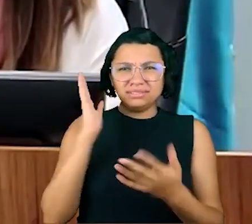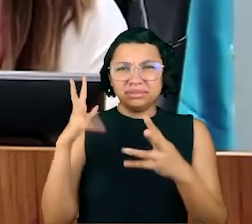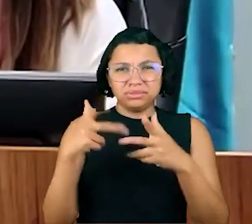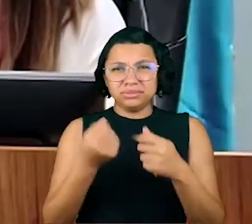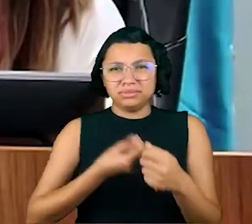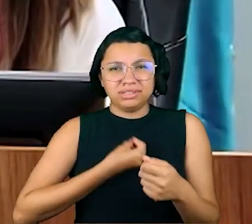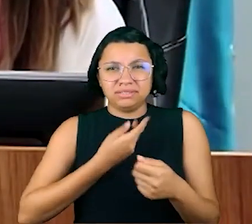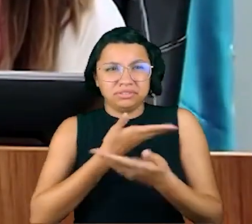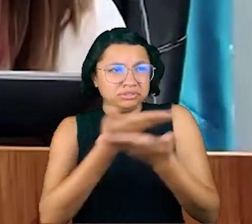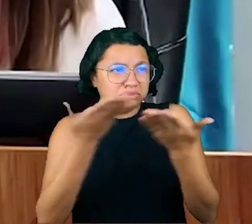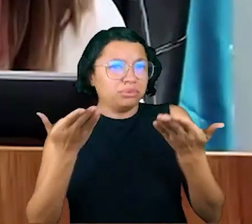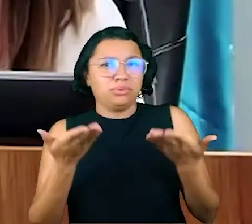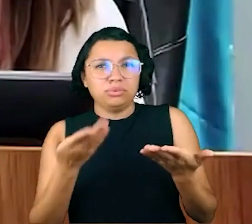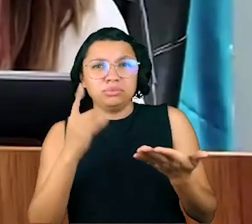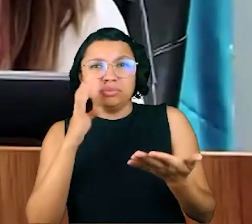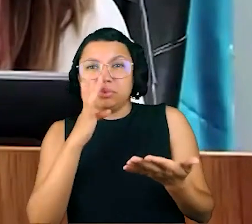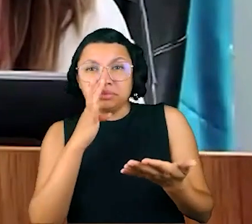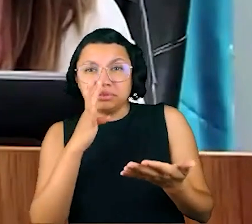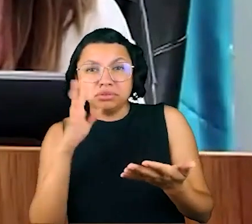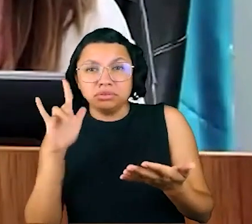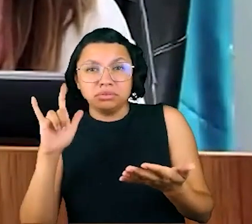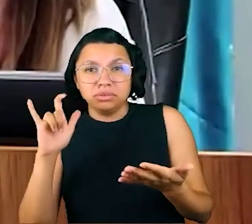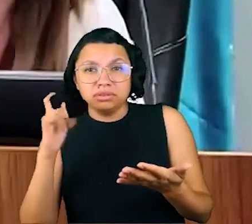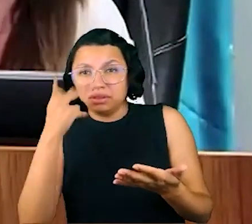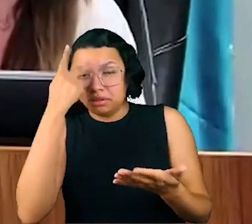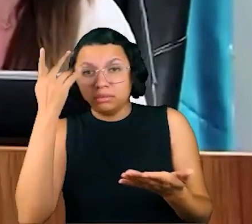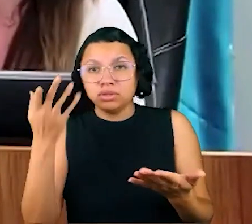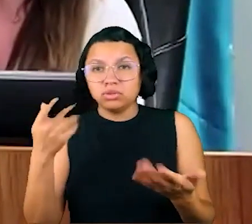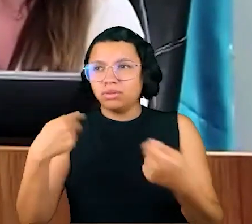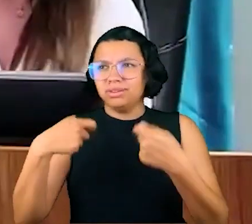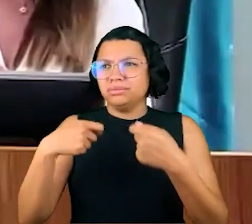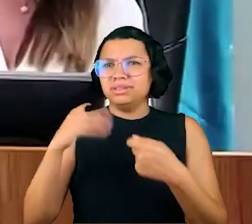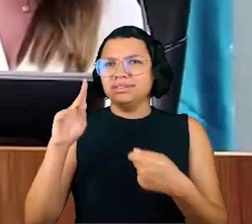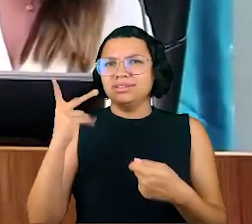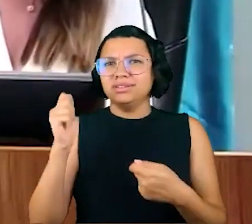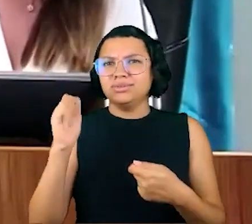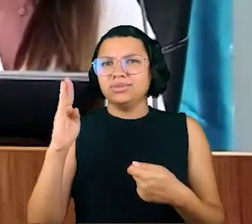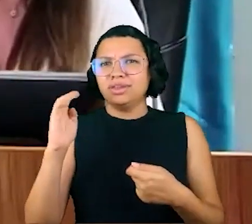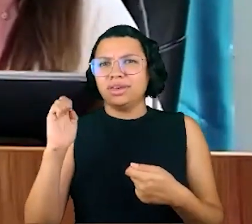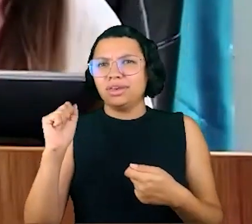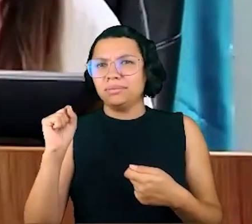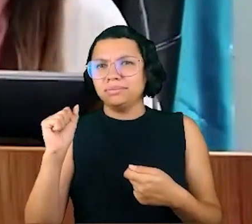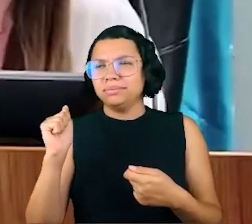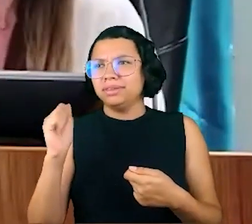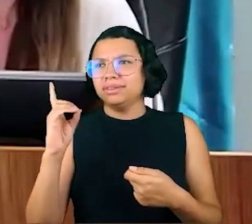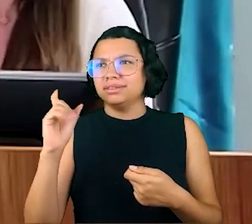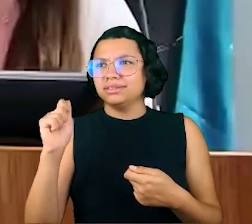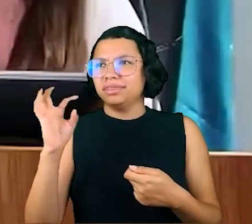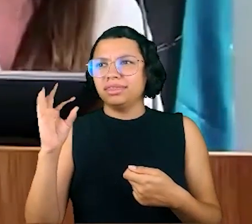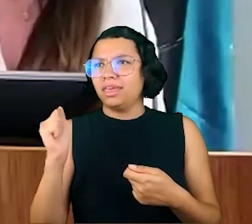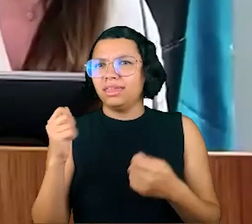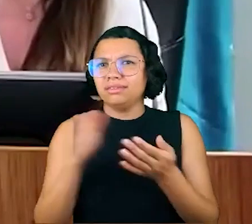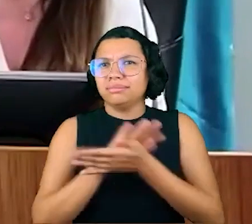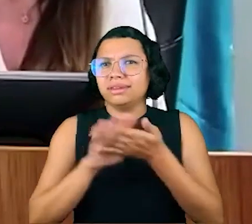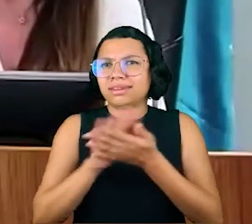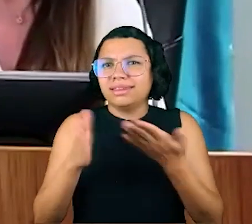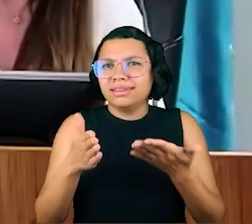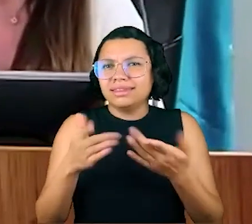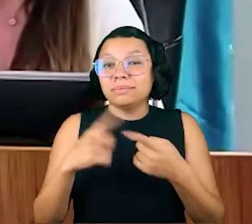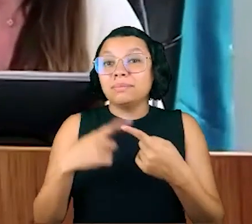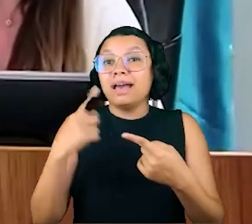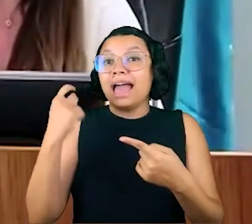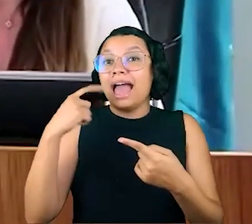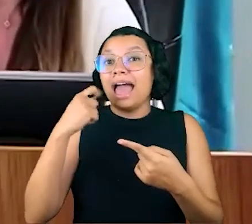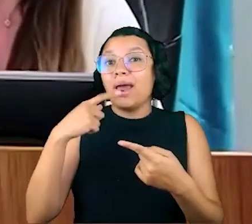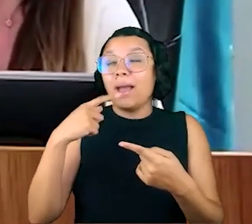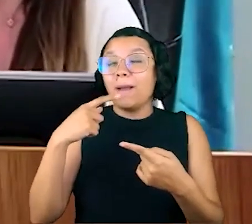tudo a respeito da vida de todo mundo olhando o Instagram simplesmente. Não preciso de habeas data, não preciso impetrar habeas data para nada. Mas era um